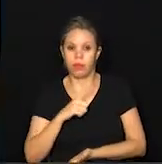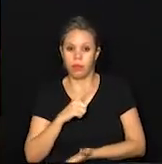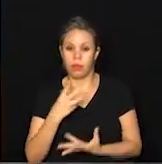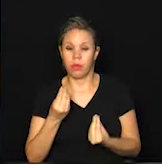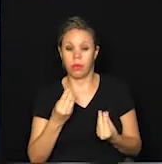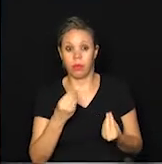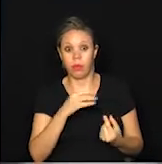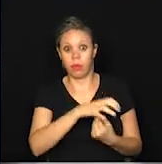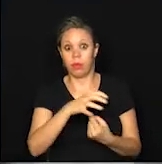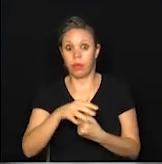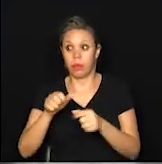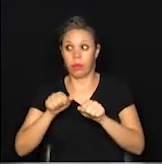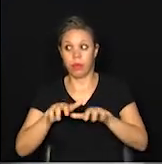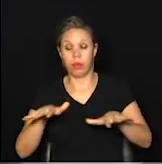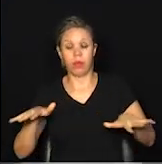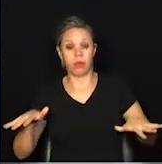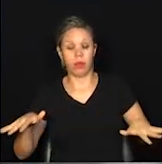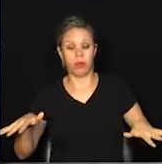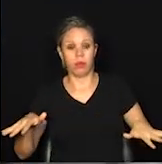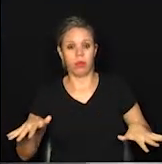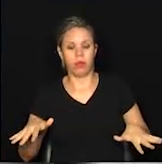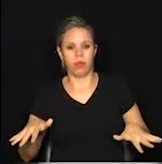de esportes bem